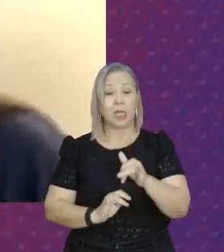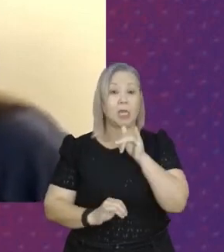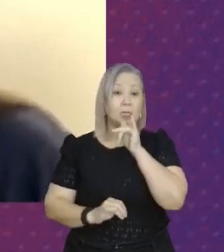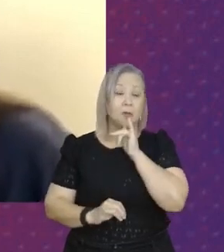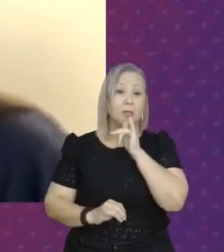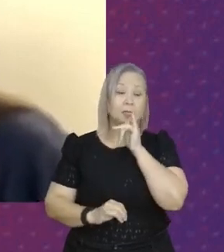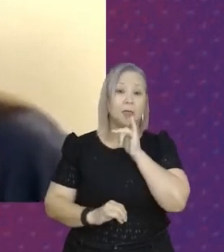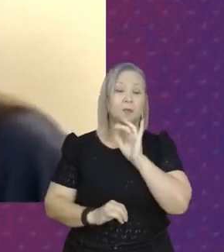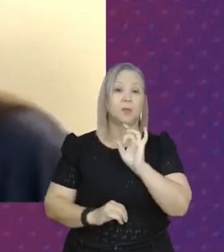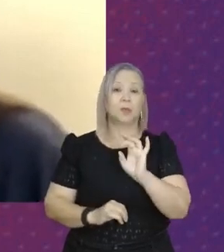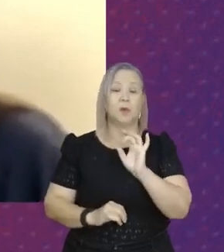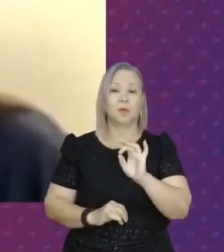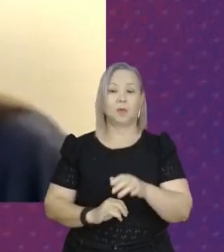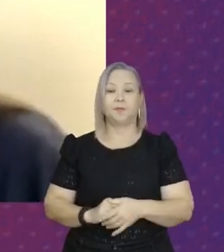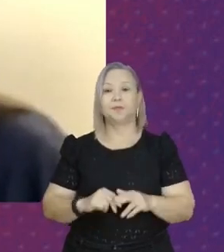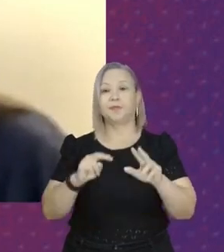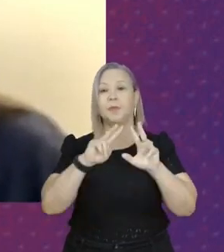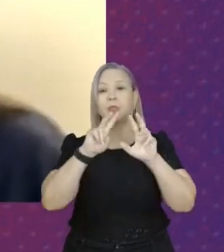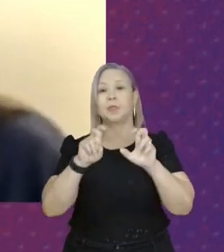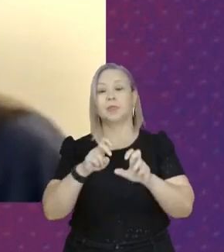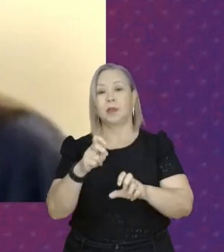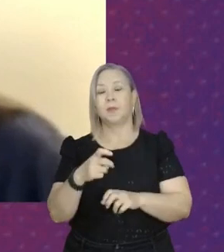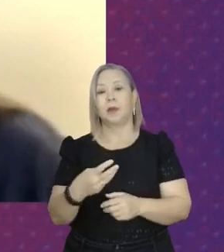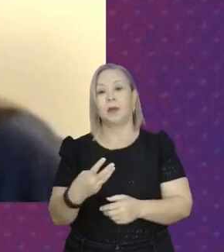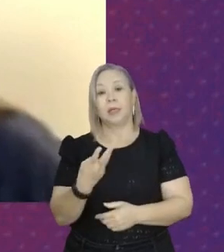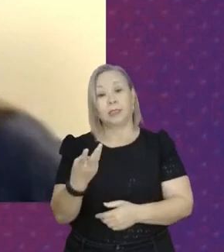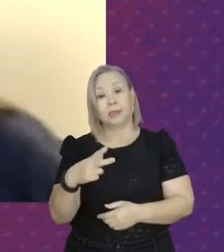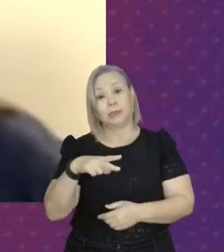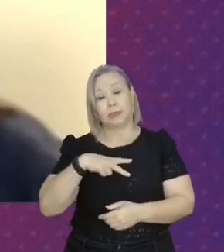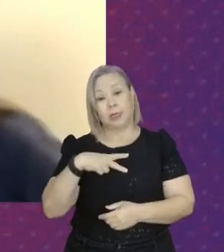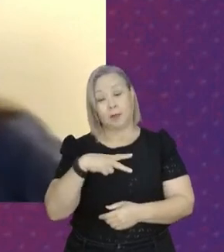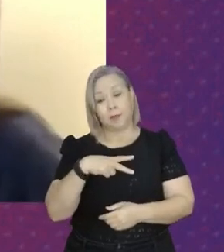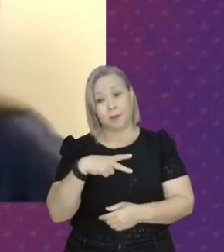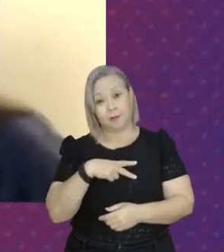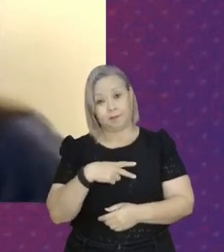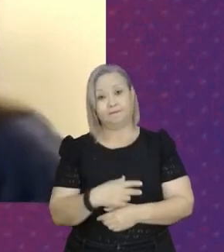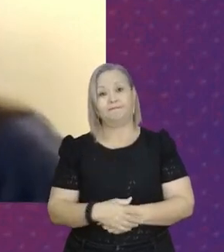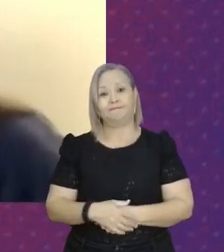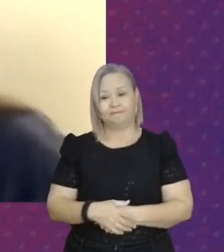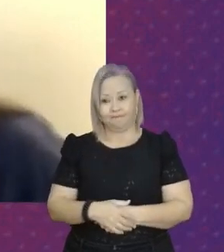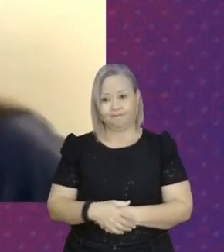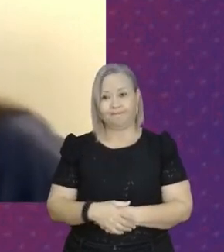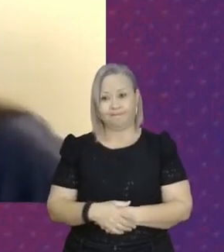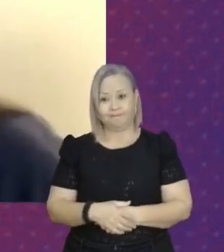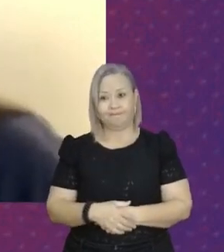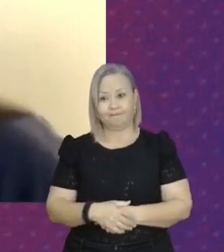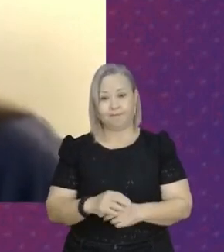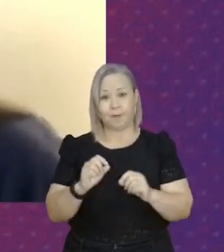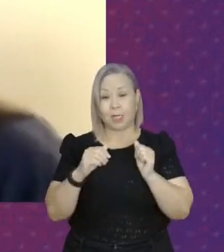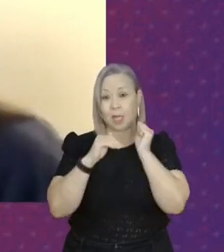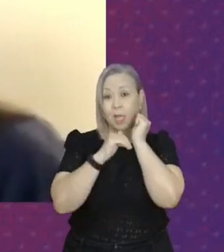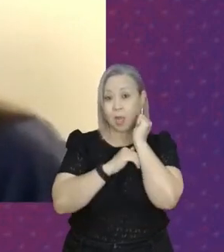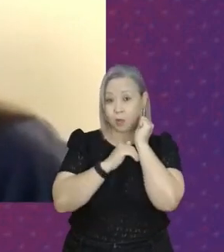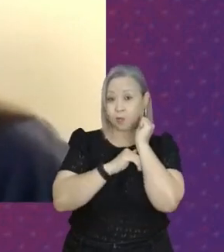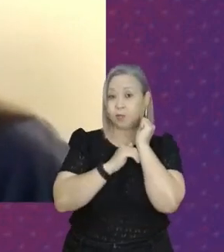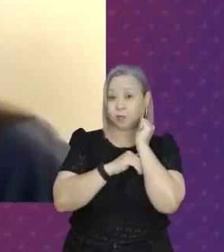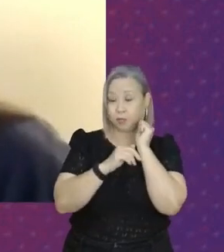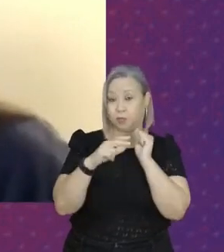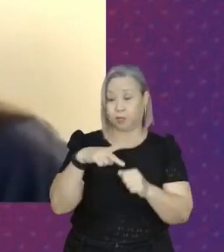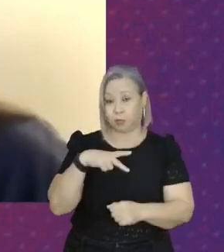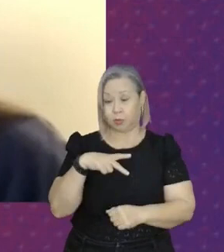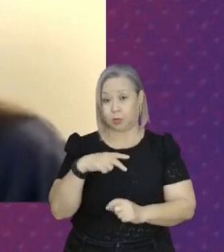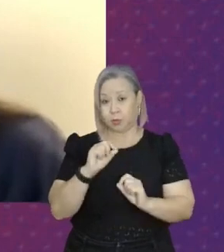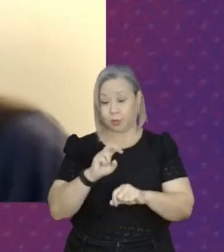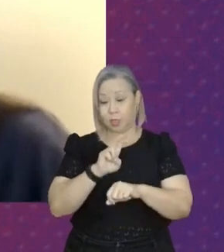concreto. Então, esse tema da terceirização como uma tendência oculta de privatização, ela